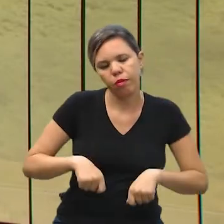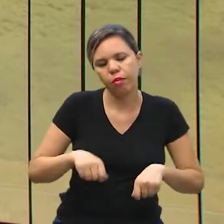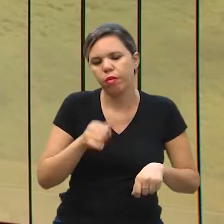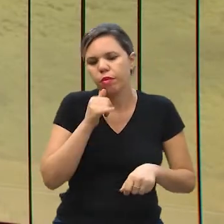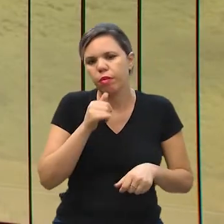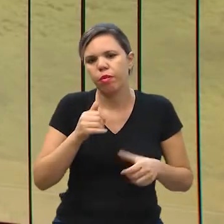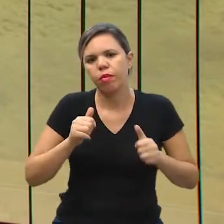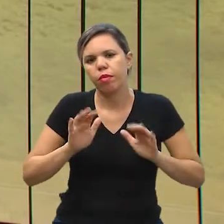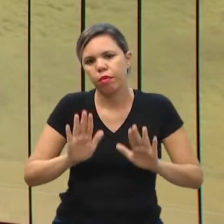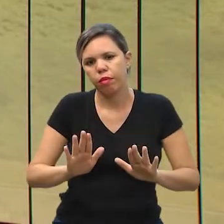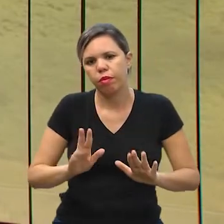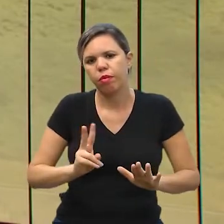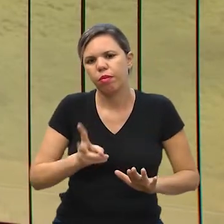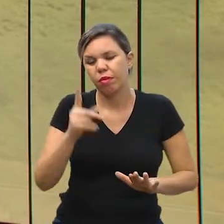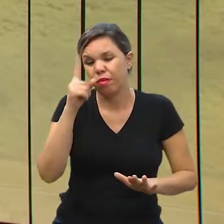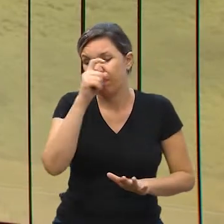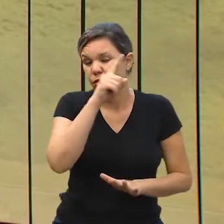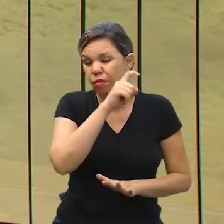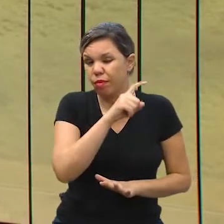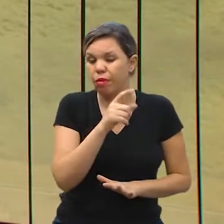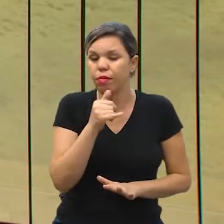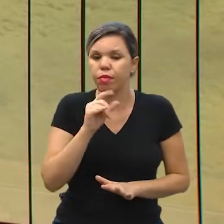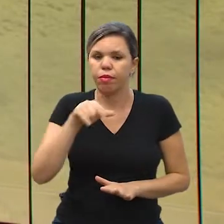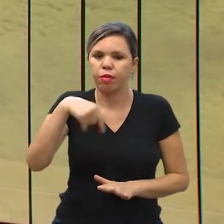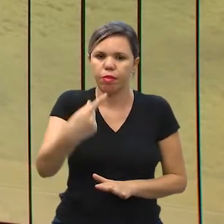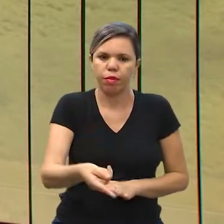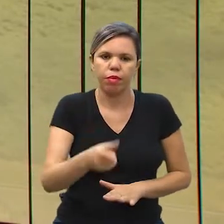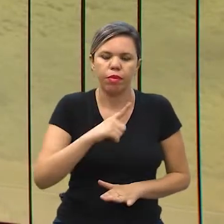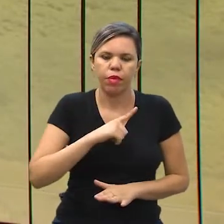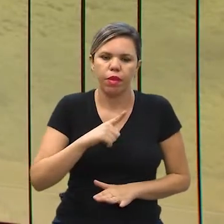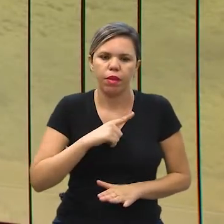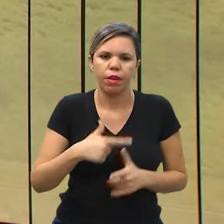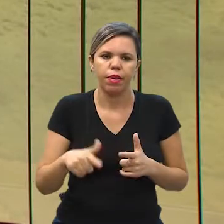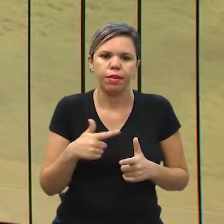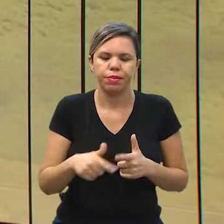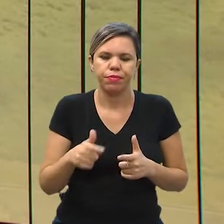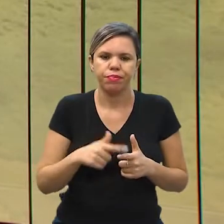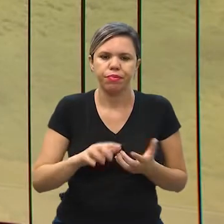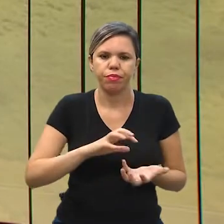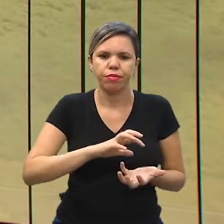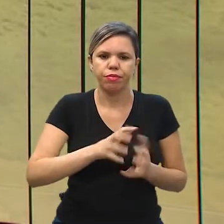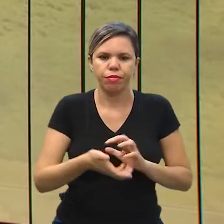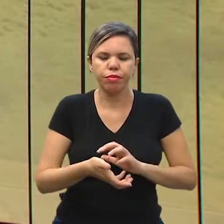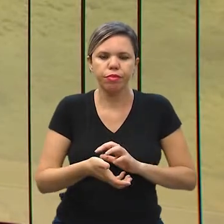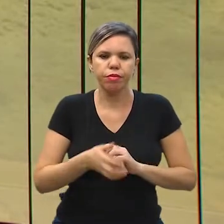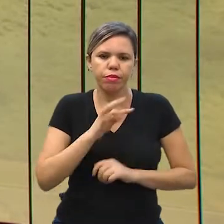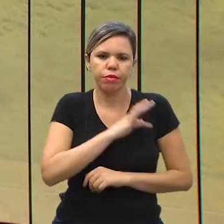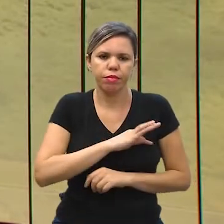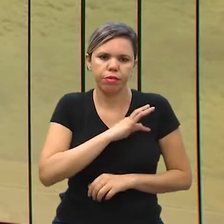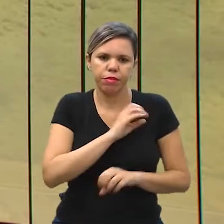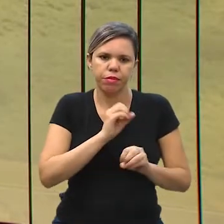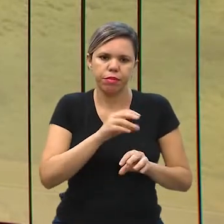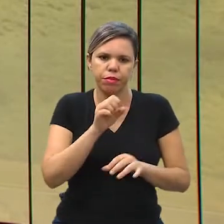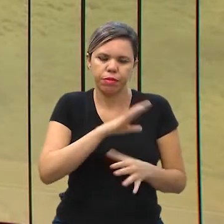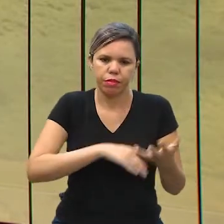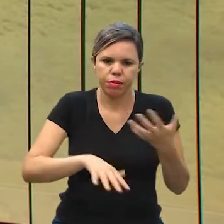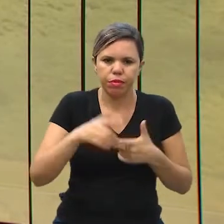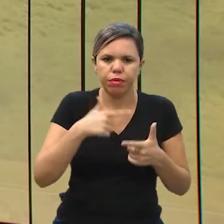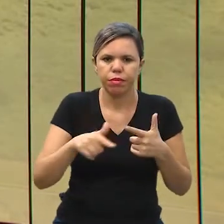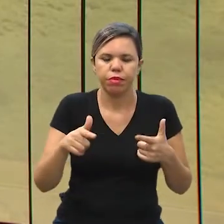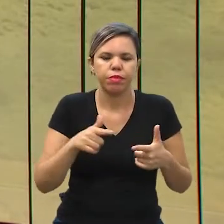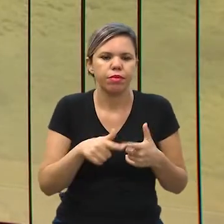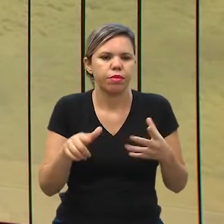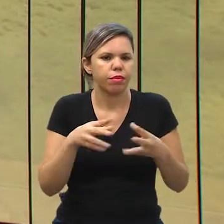condições é mas sempre foi muito difícil depois nós tivemos o problema de uma reforma do ensino técnico que